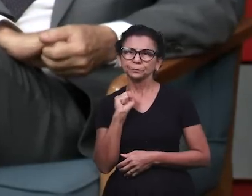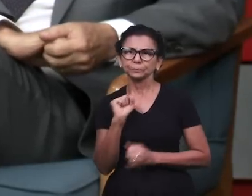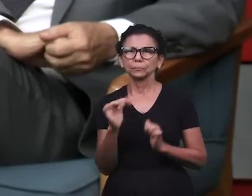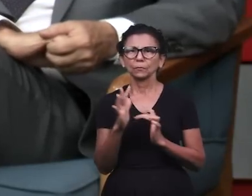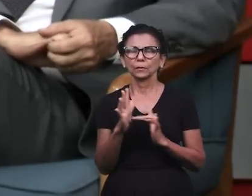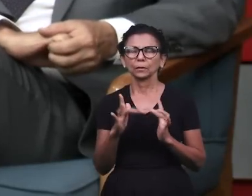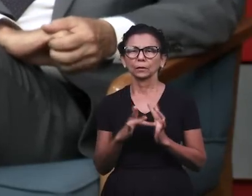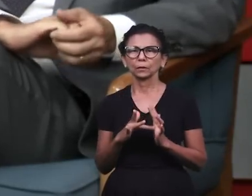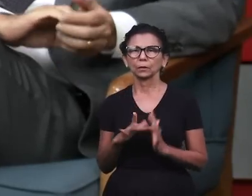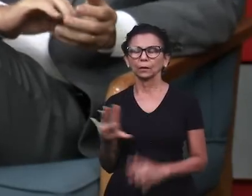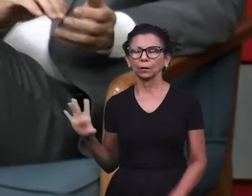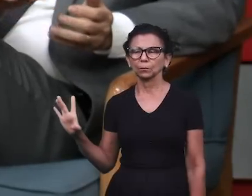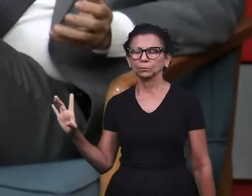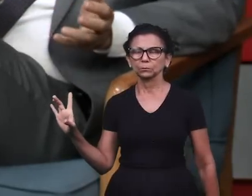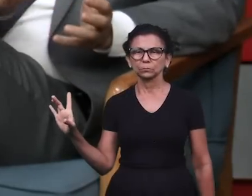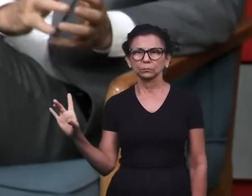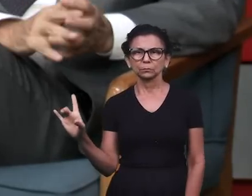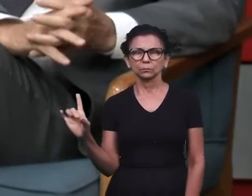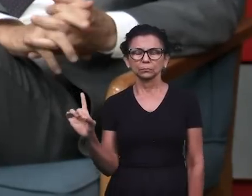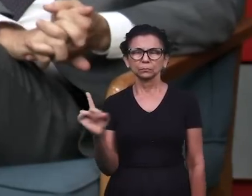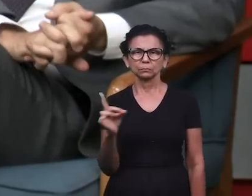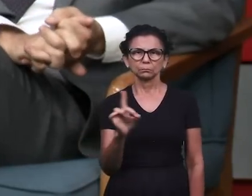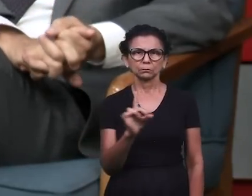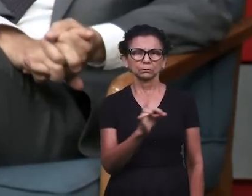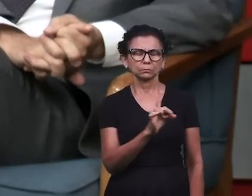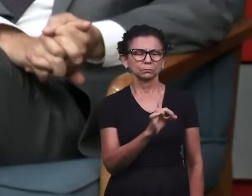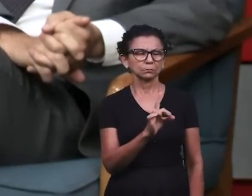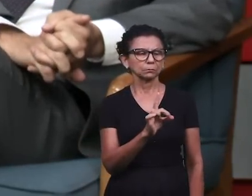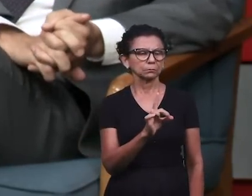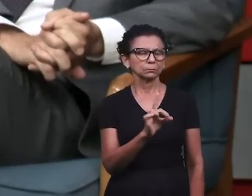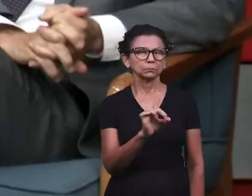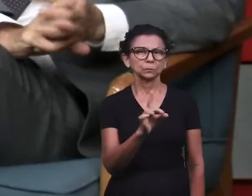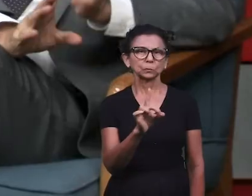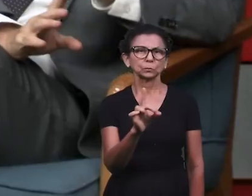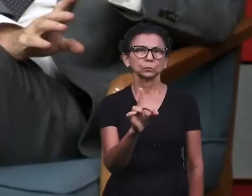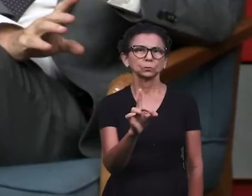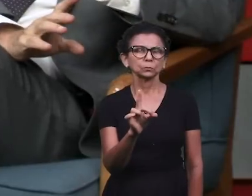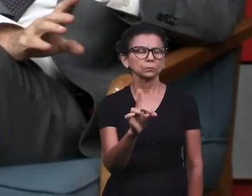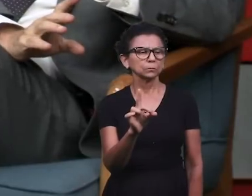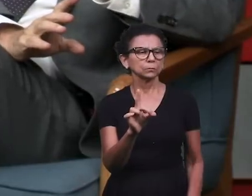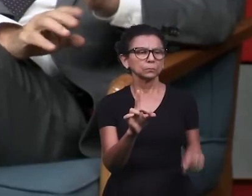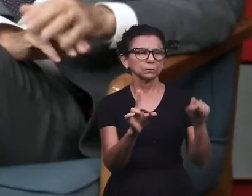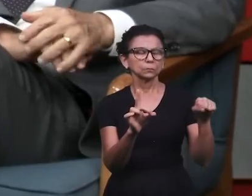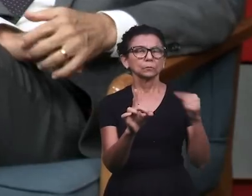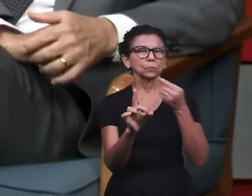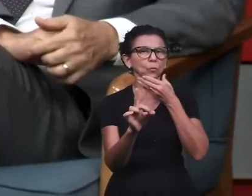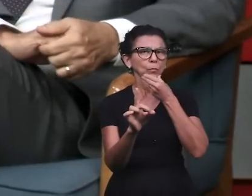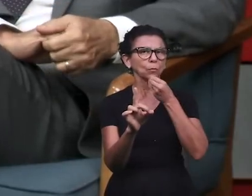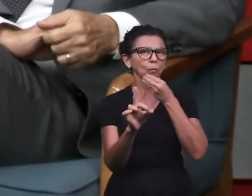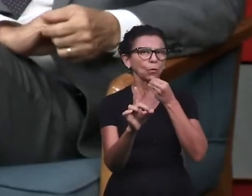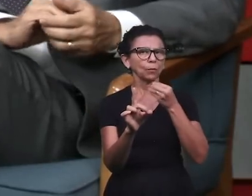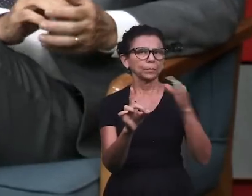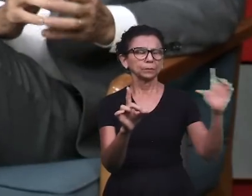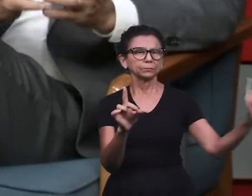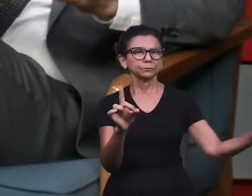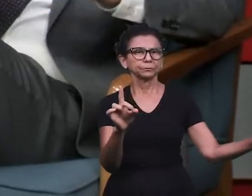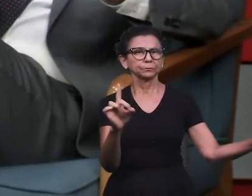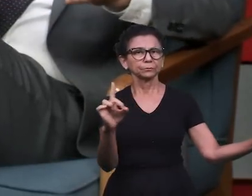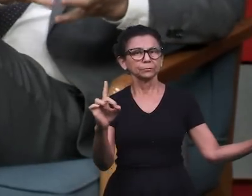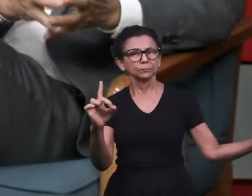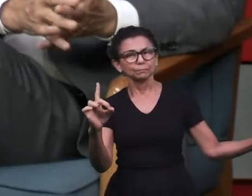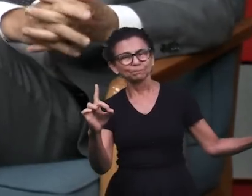passando perto de uma dessas aldeias, um daqueles homens veio